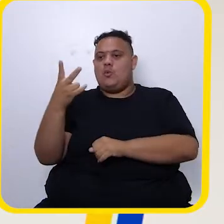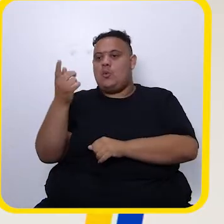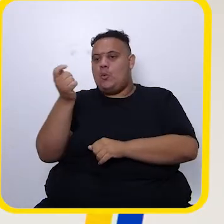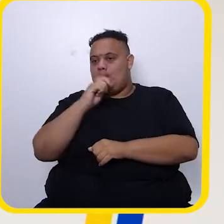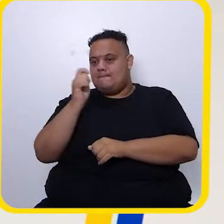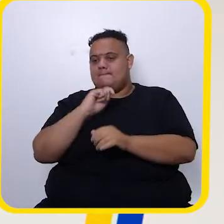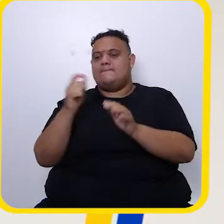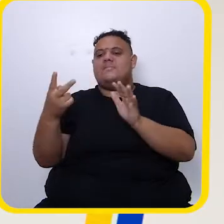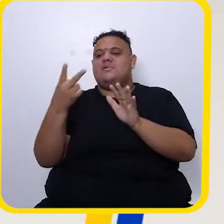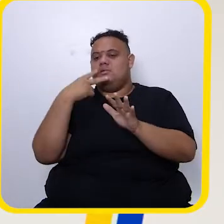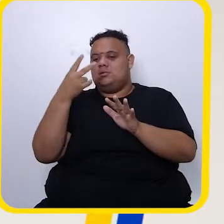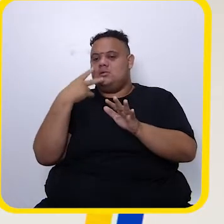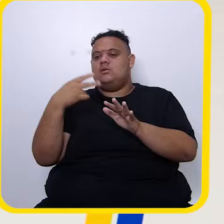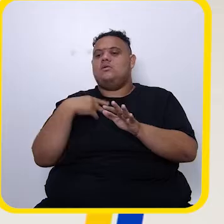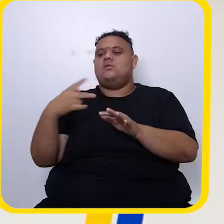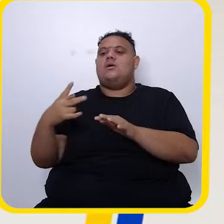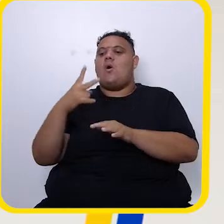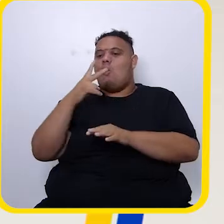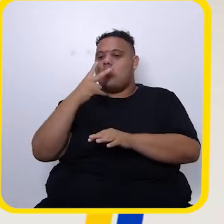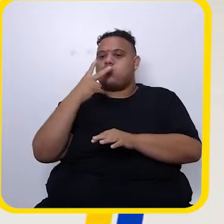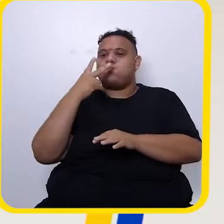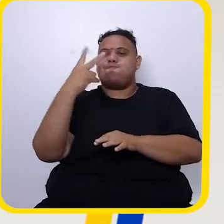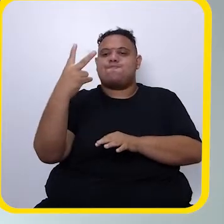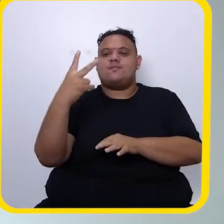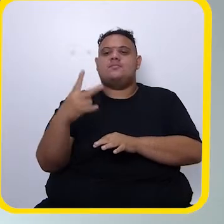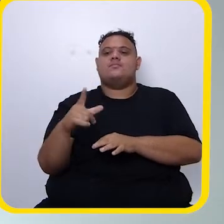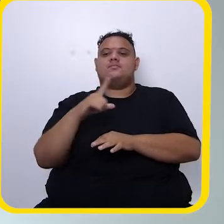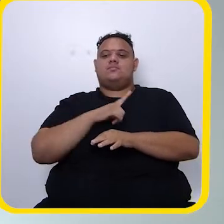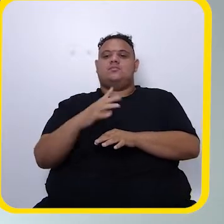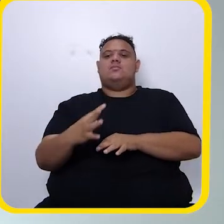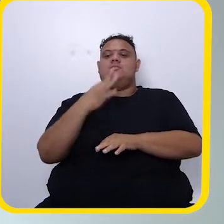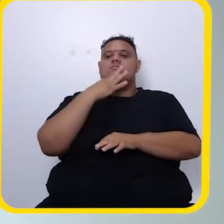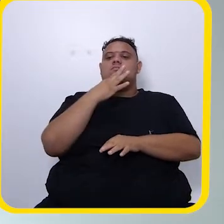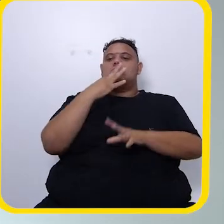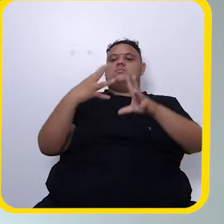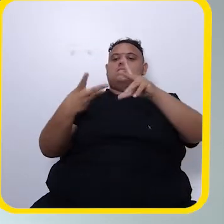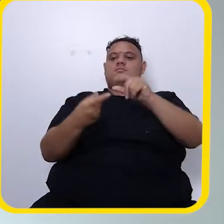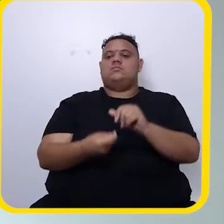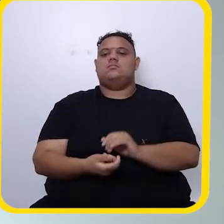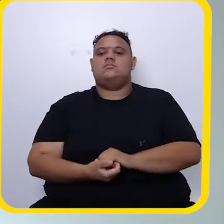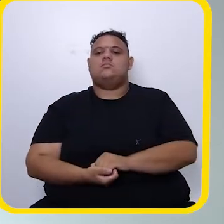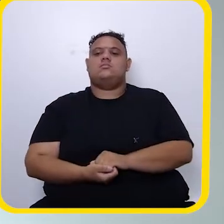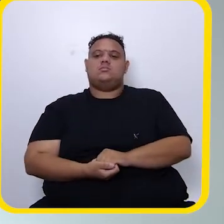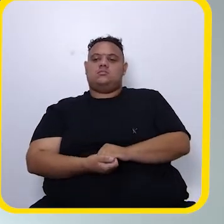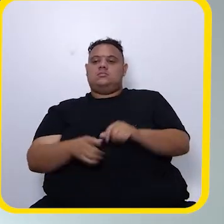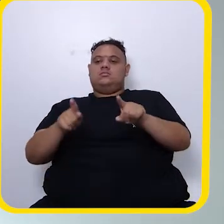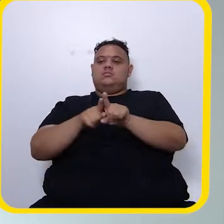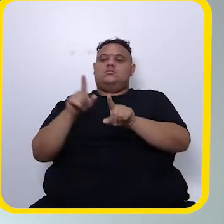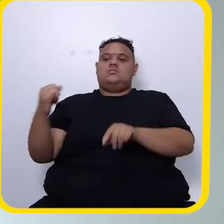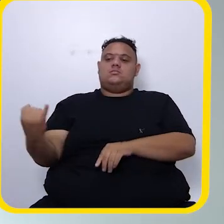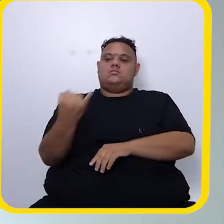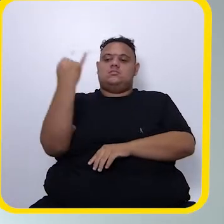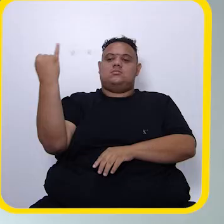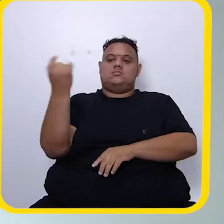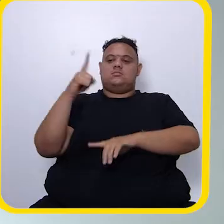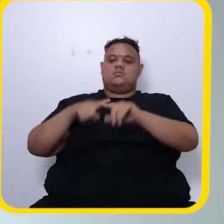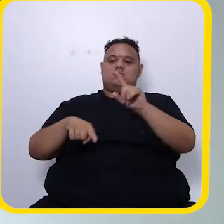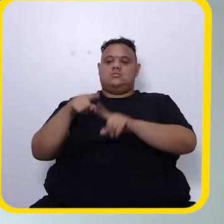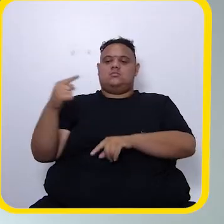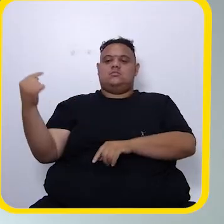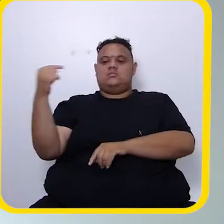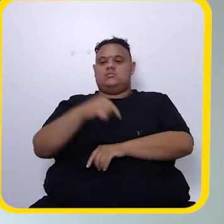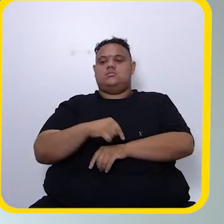fumo, né, o cigarro cubano, né, o charuto cubano, né, conhecido no mundo todo, também é uma importante